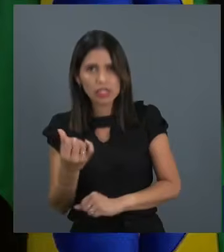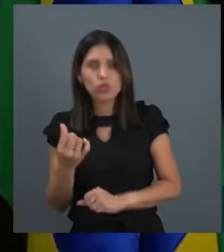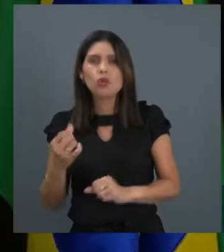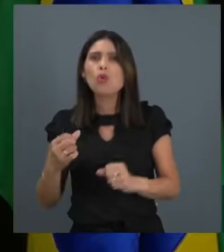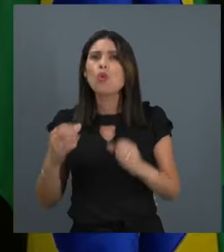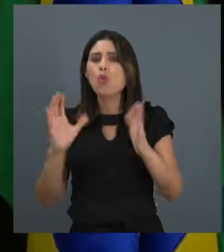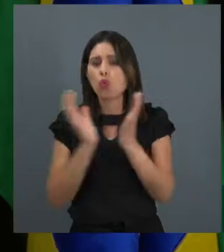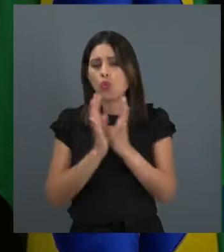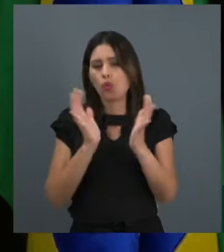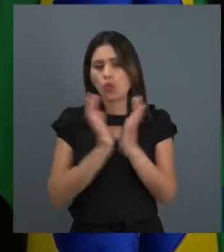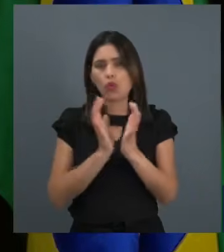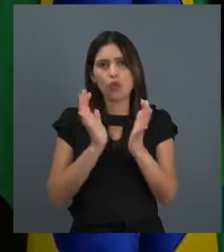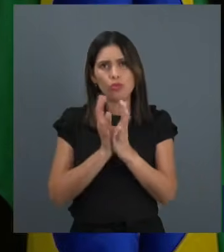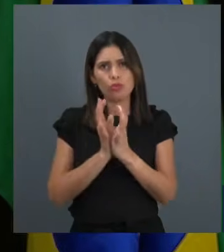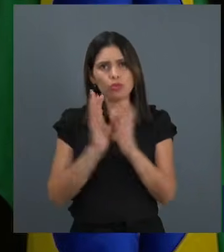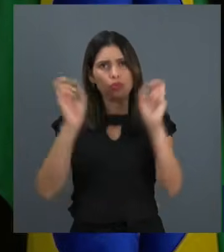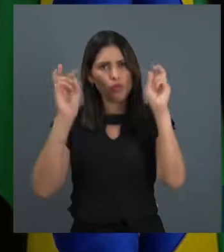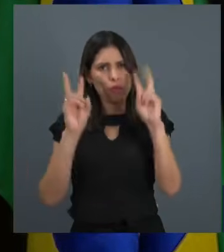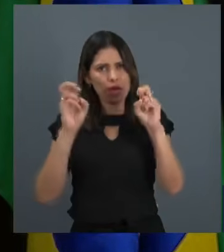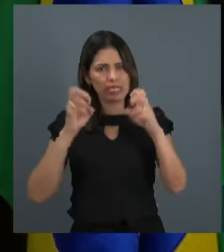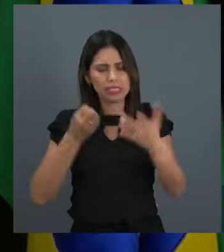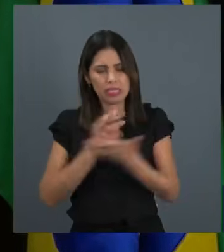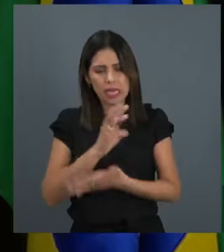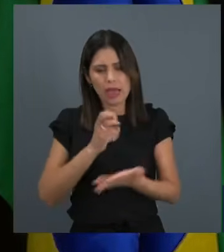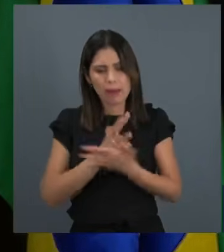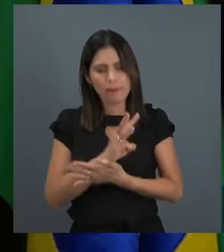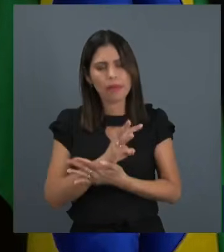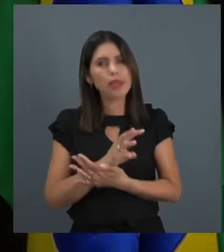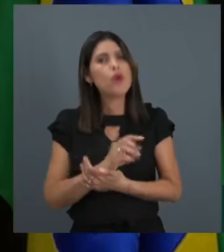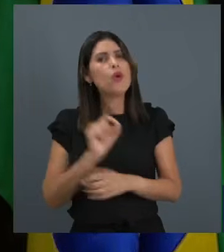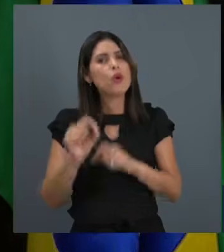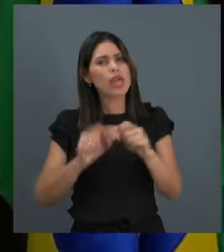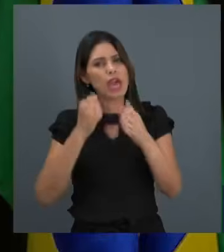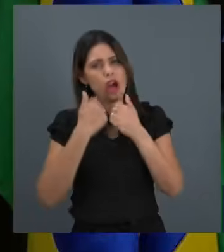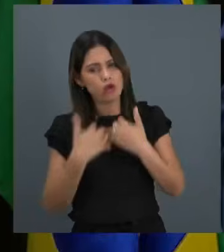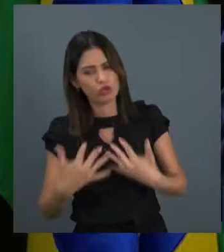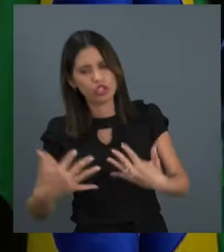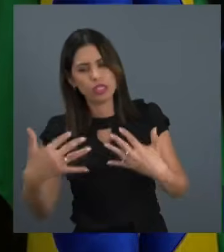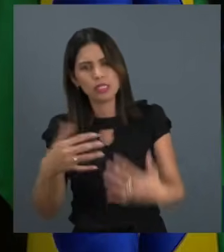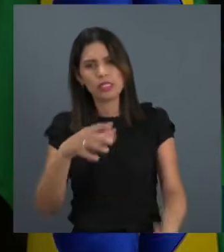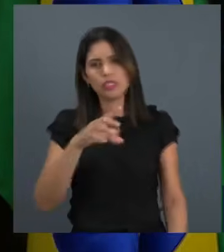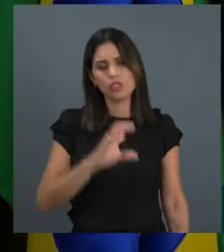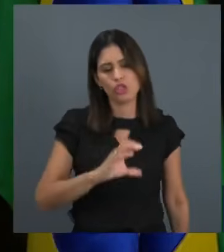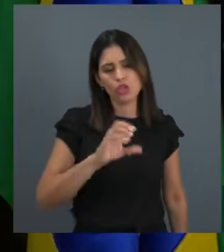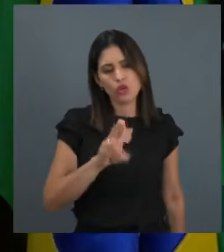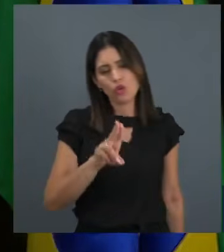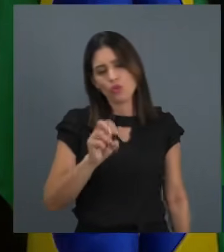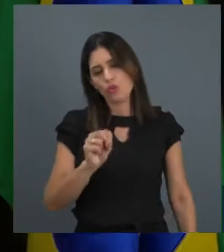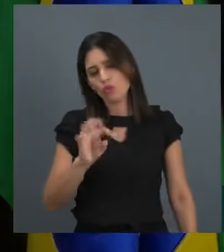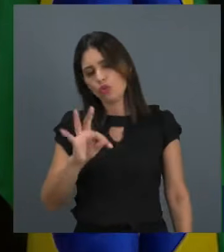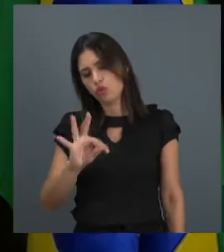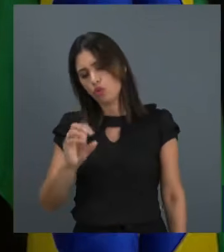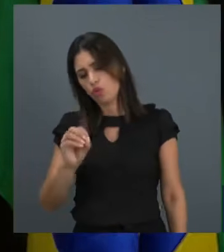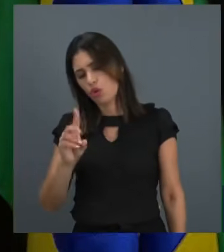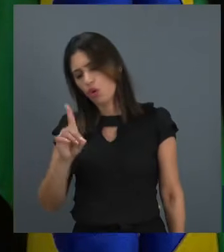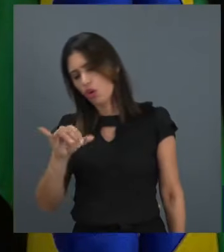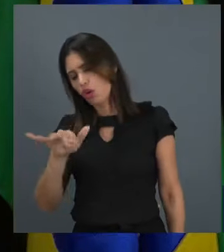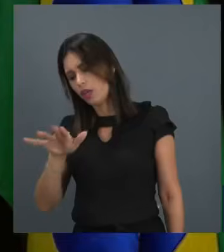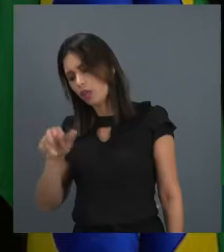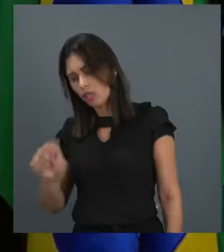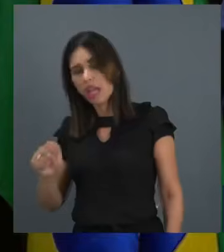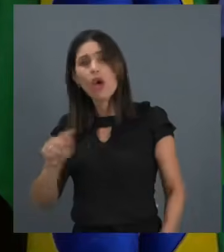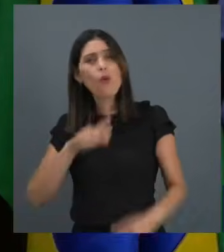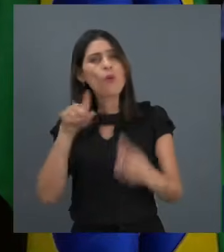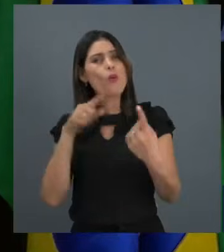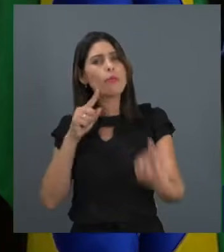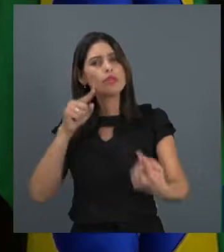aspas, audiência de custódia. Em janeiro de 2023, preste atenção, o objetivo desse grupo era